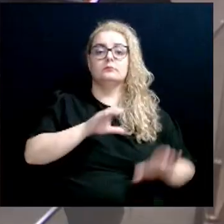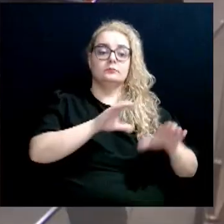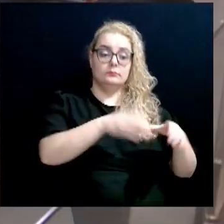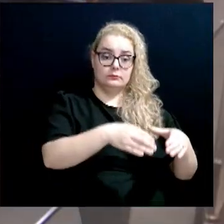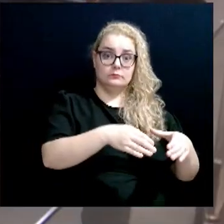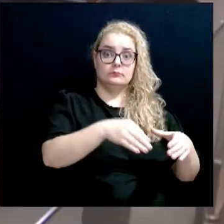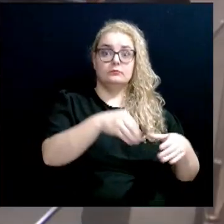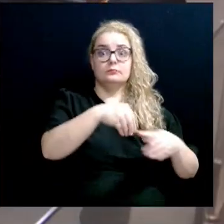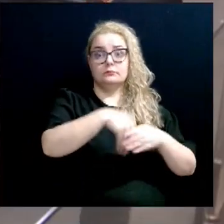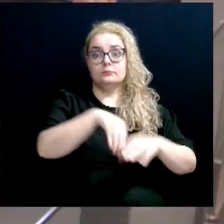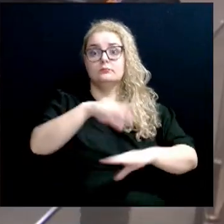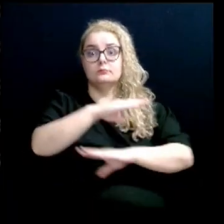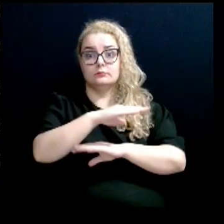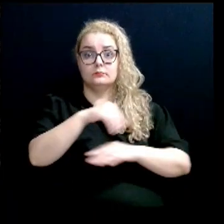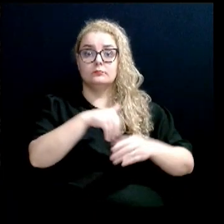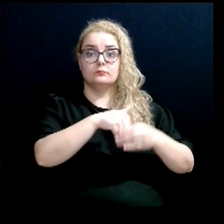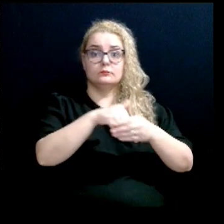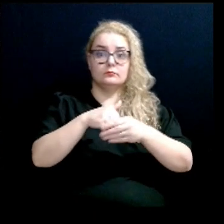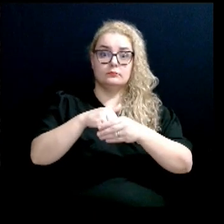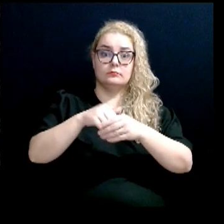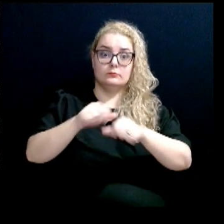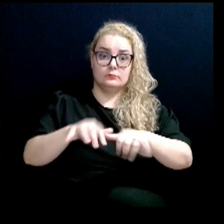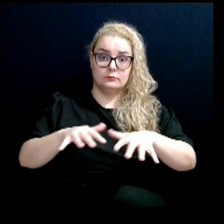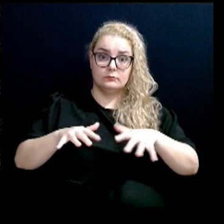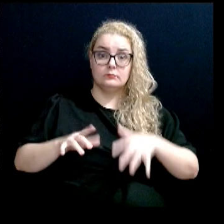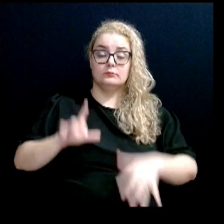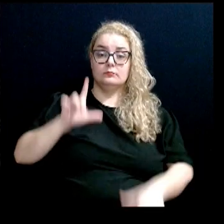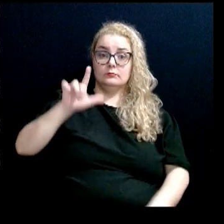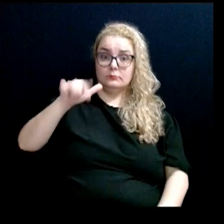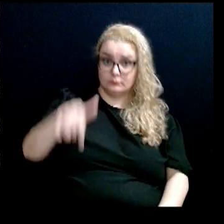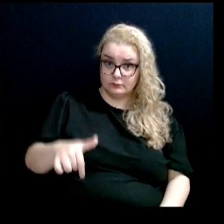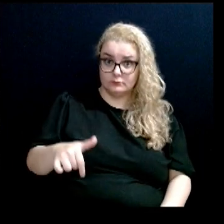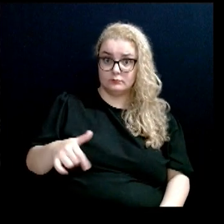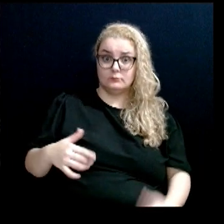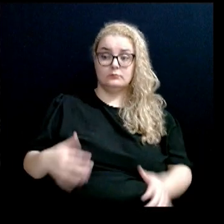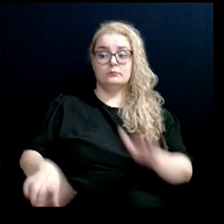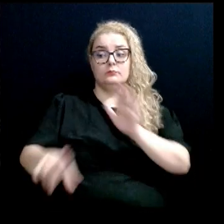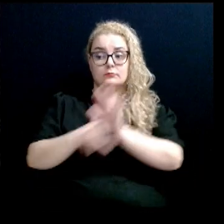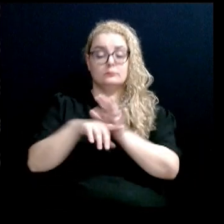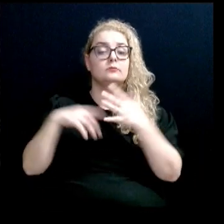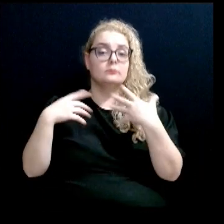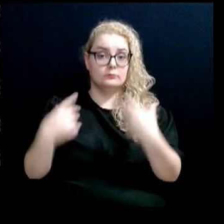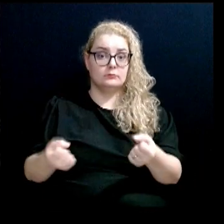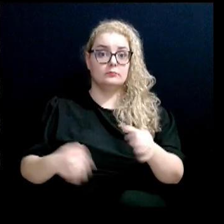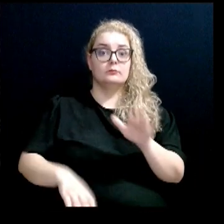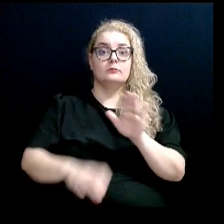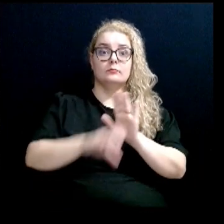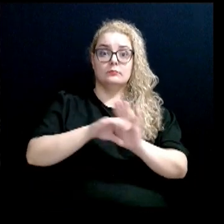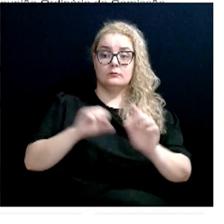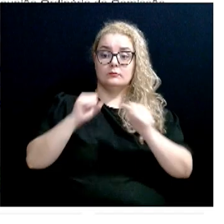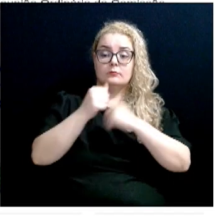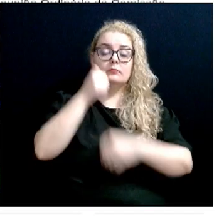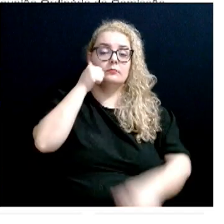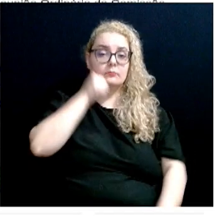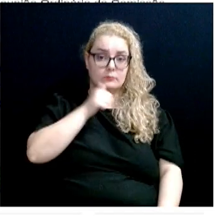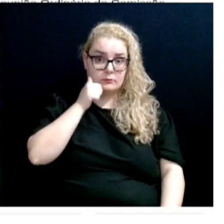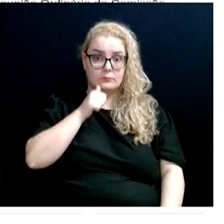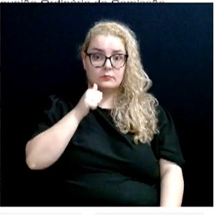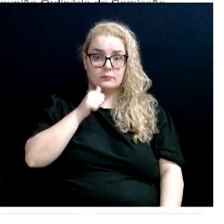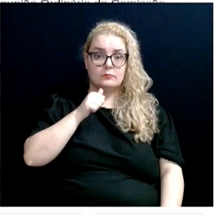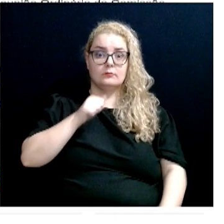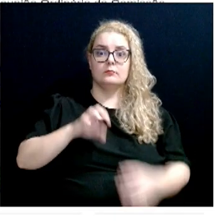votação em plenário e depois, quando se tornar lei, o Código de Proteção às Mulheres deverá estar disponível para